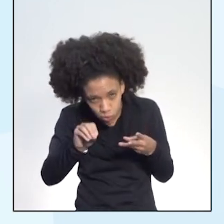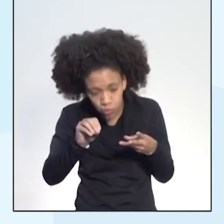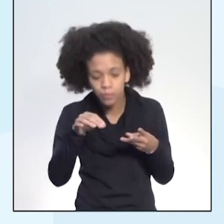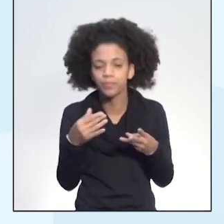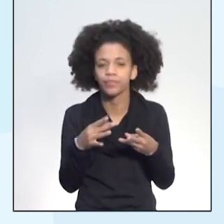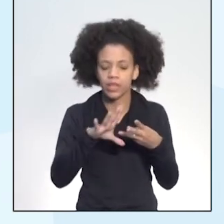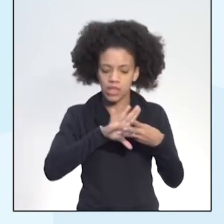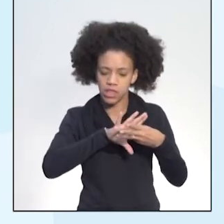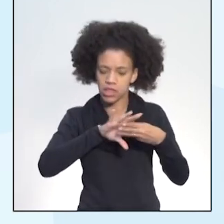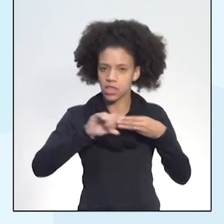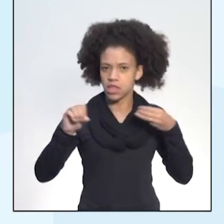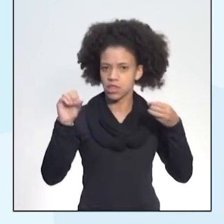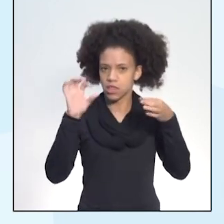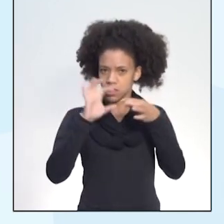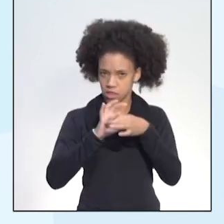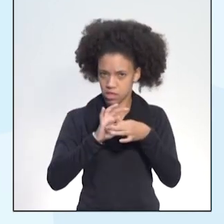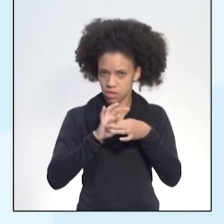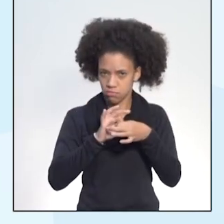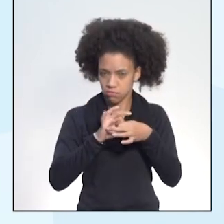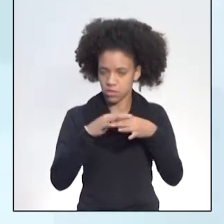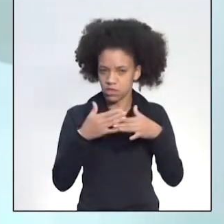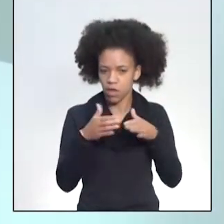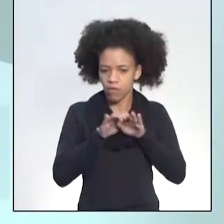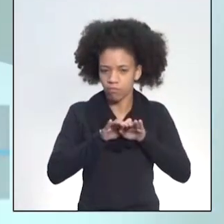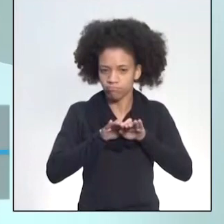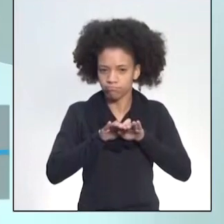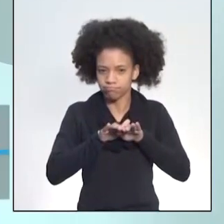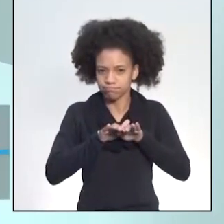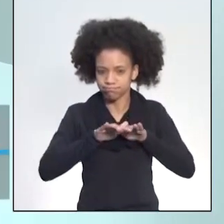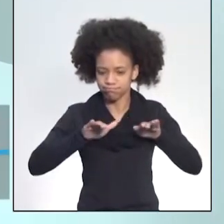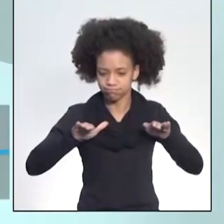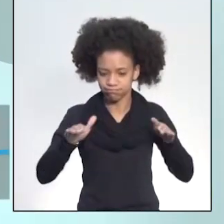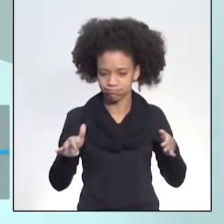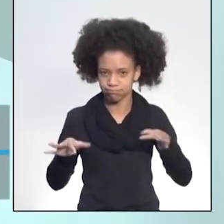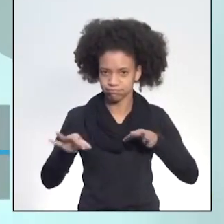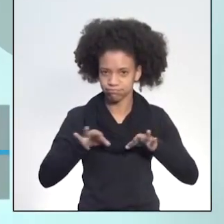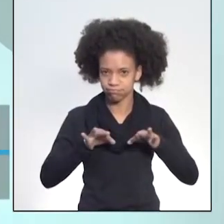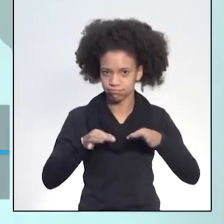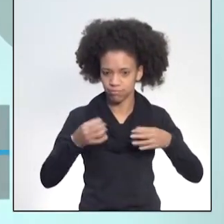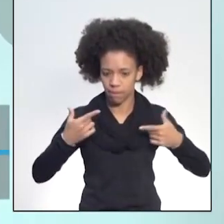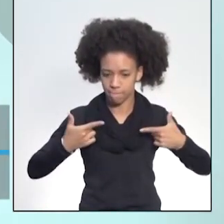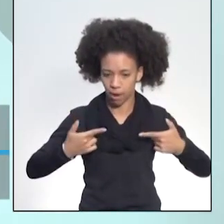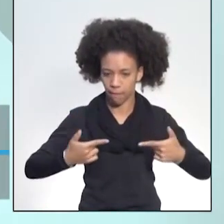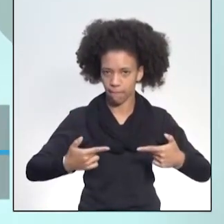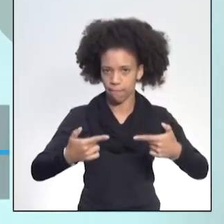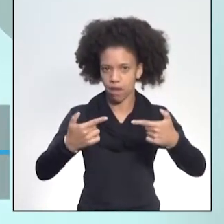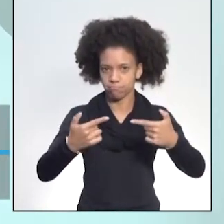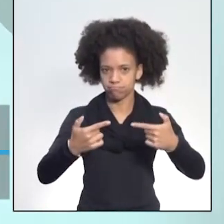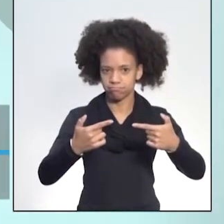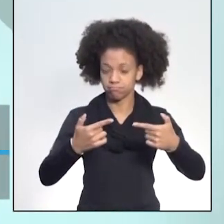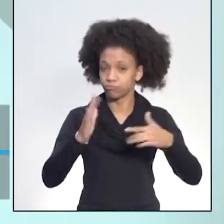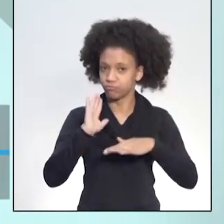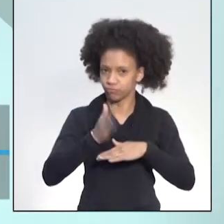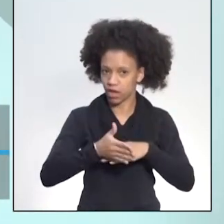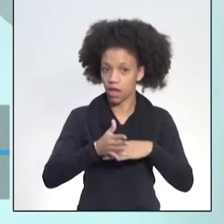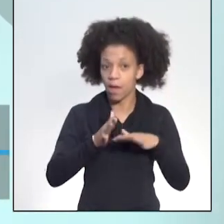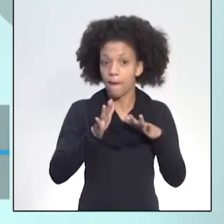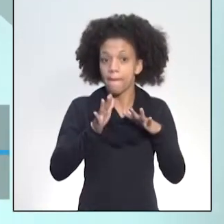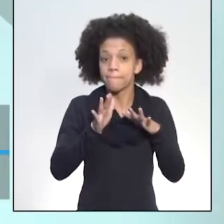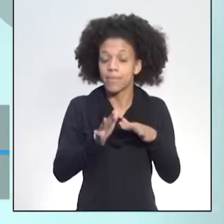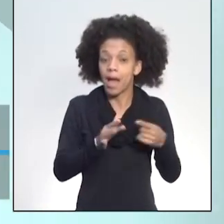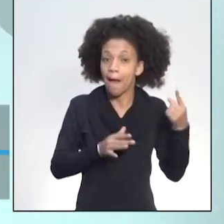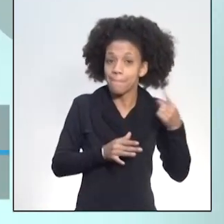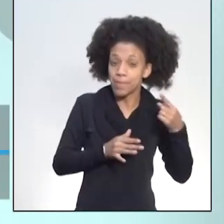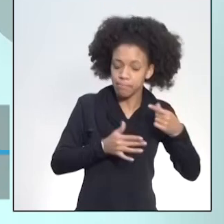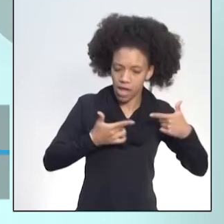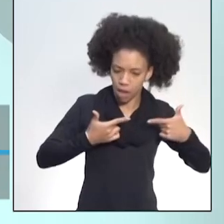Ou seja, o palco está montado. Somente agora, para a Primeira